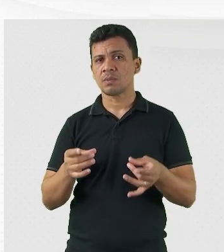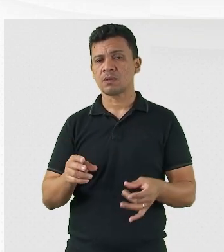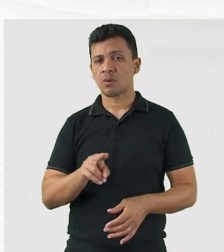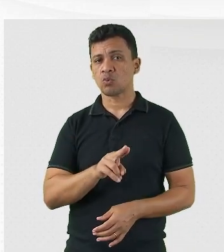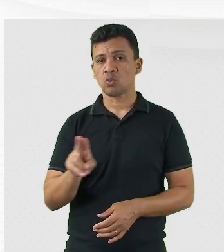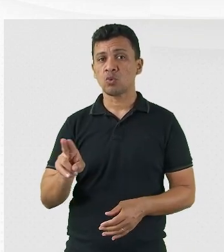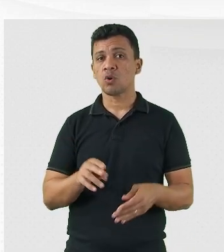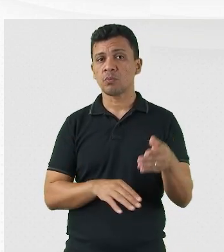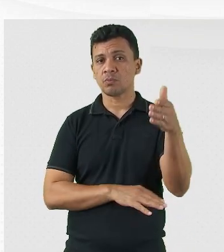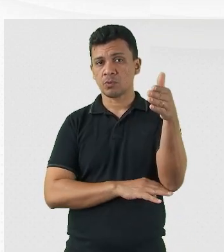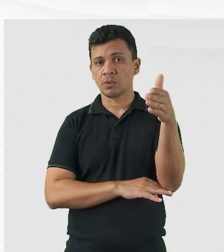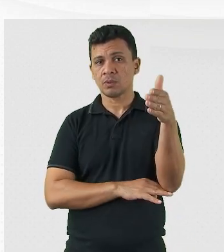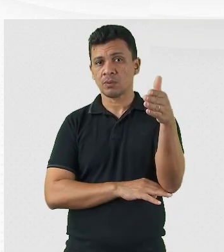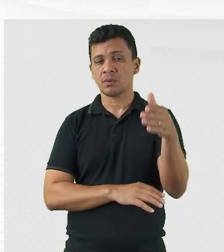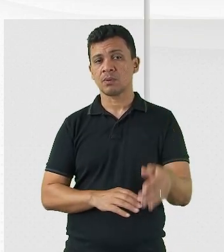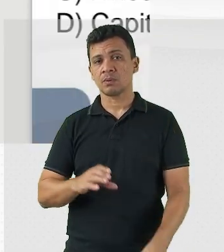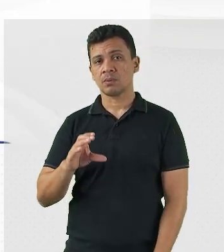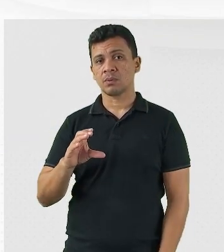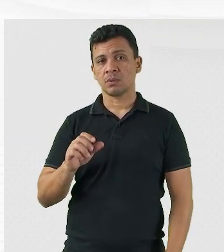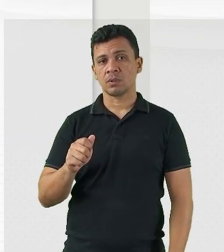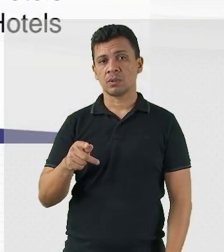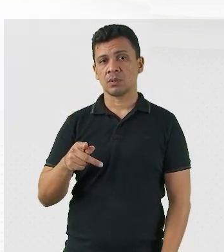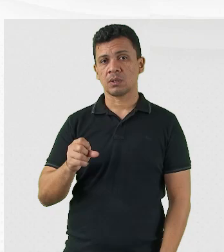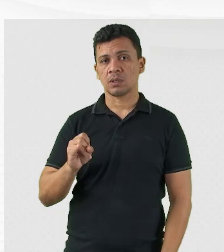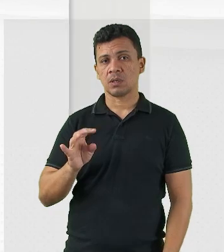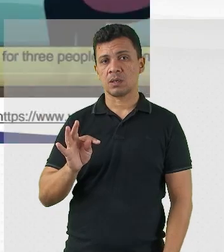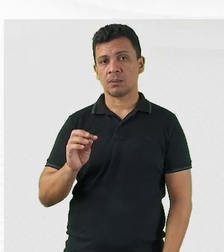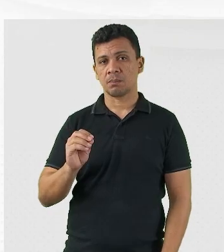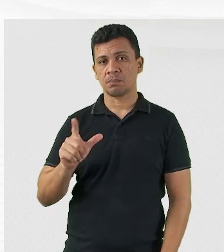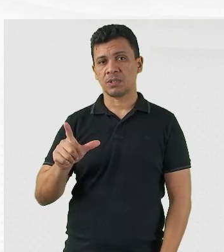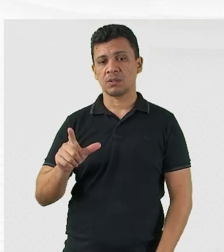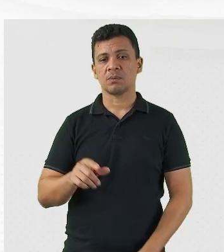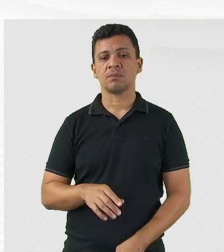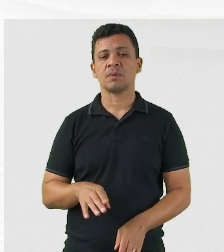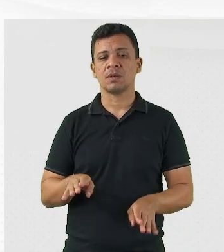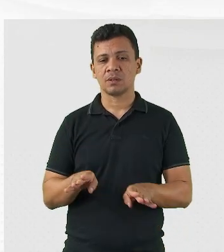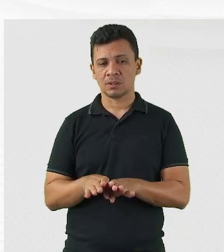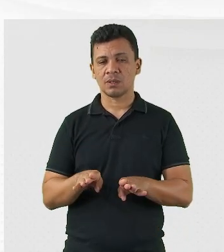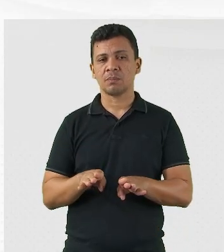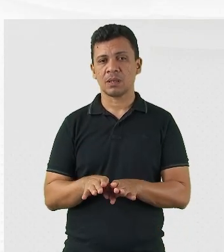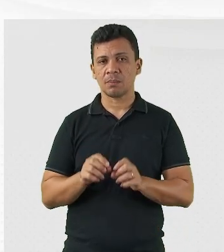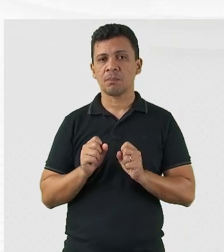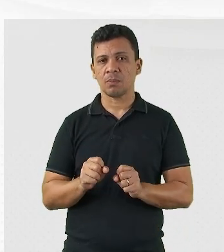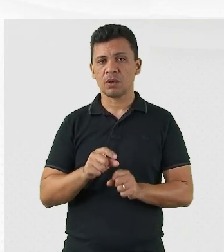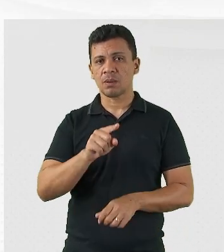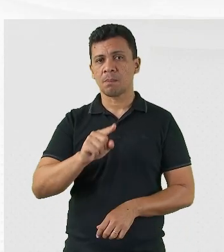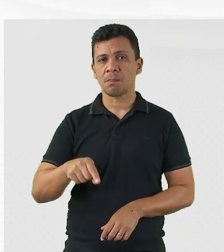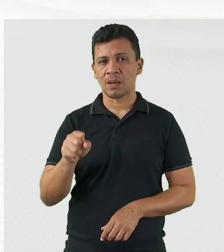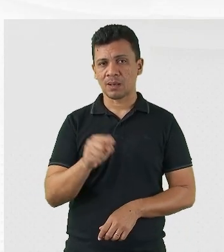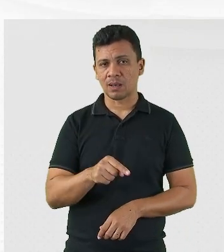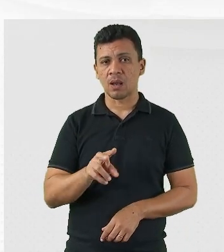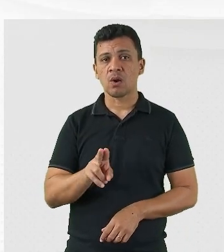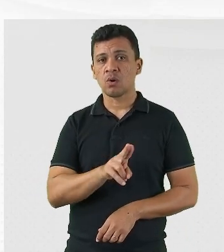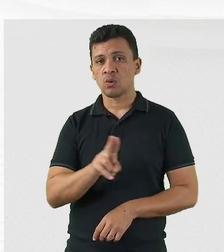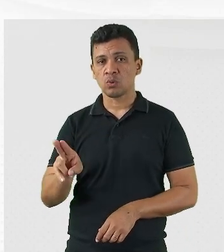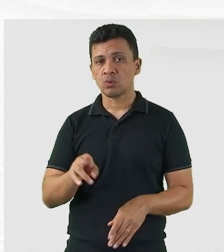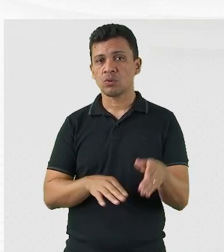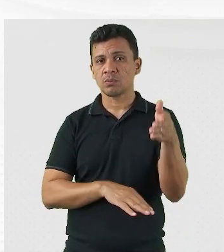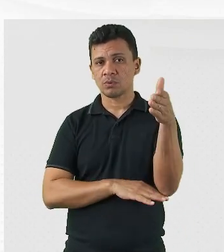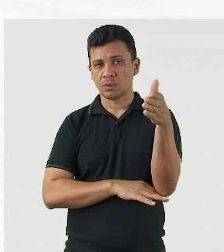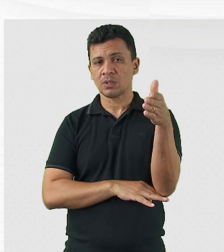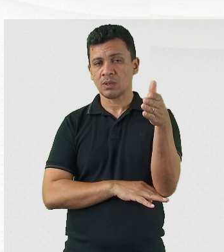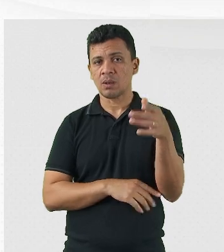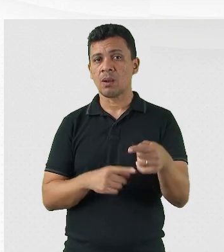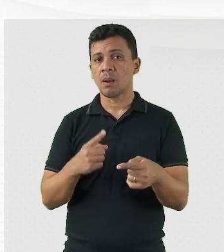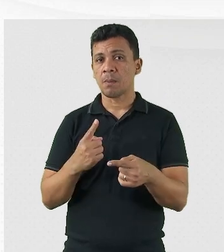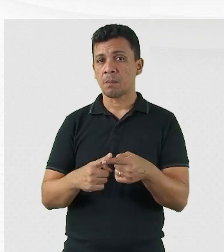do lugar, Capitol Hotel. Então, você também poderia sinalizar o nome do hotel, porque na questão não